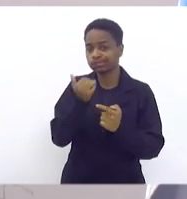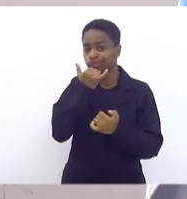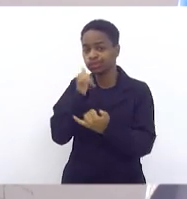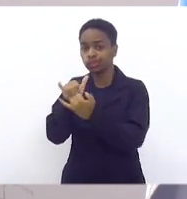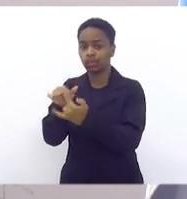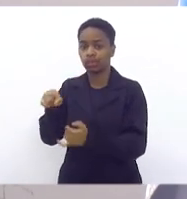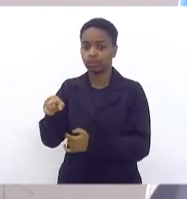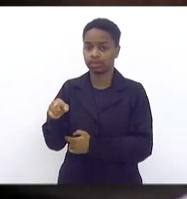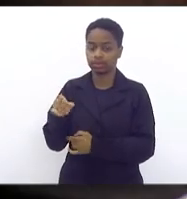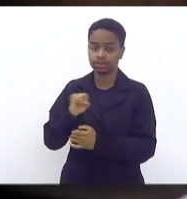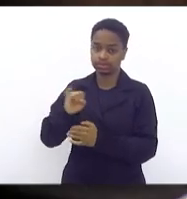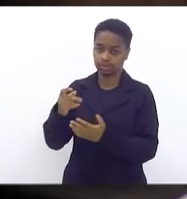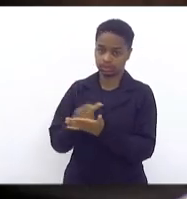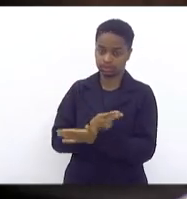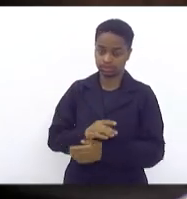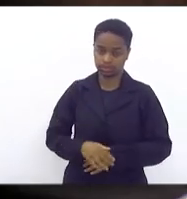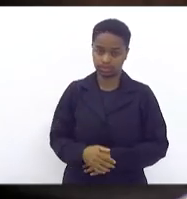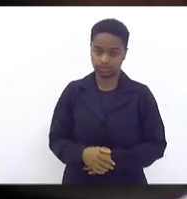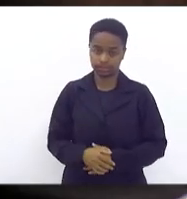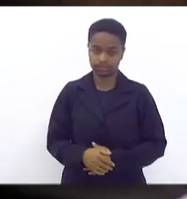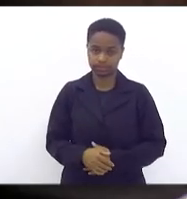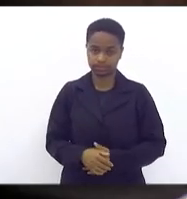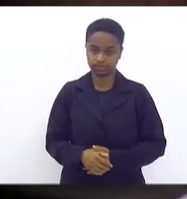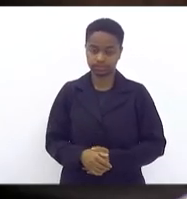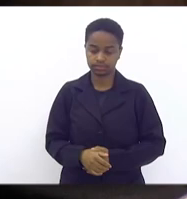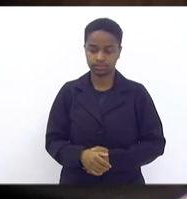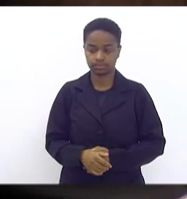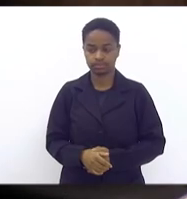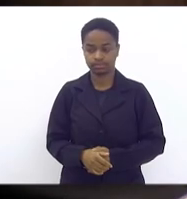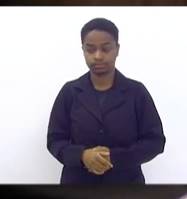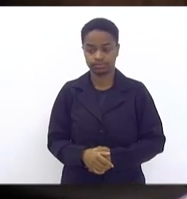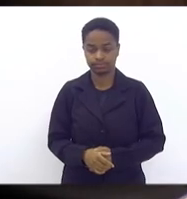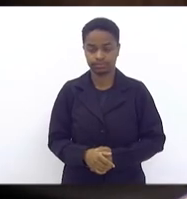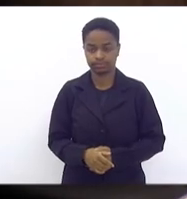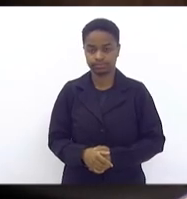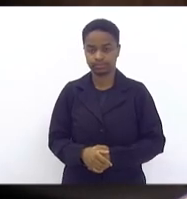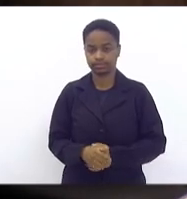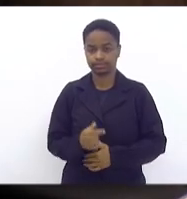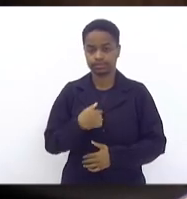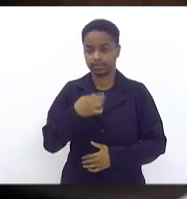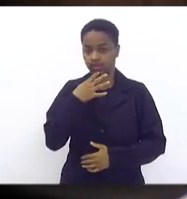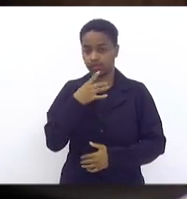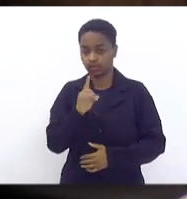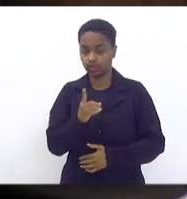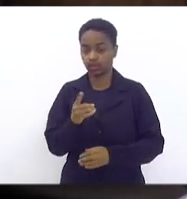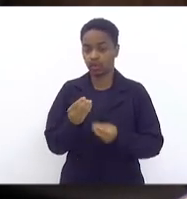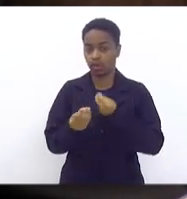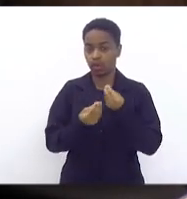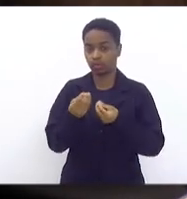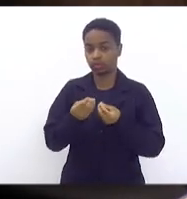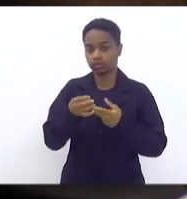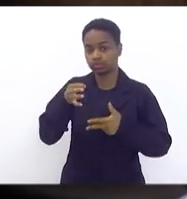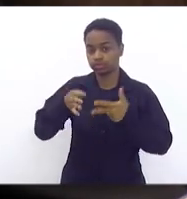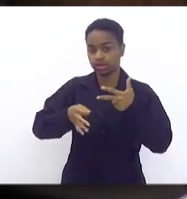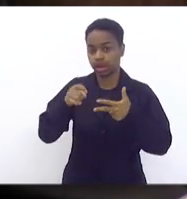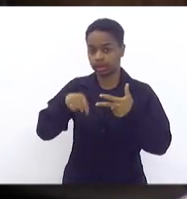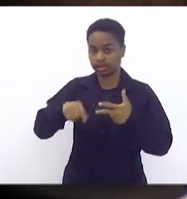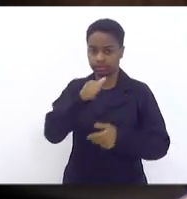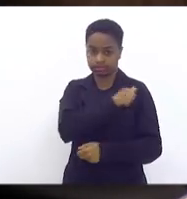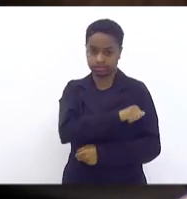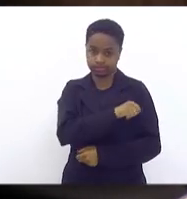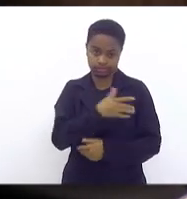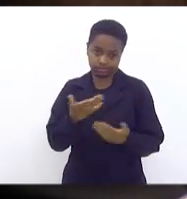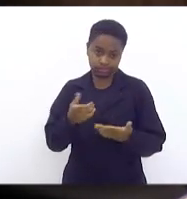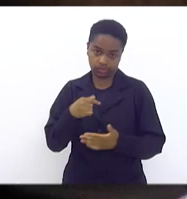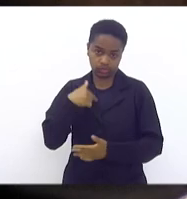esse a gente tem uma eh eu eu eu não conheço a realidade do Poder Judiciário do Rio de Janeiro para fazer essa responder